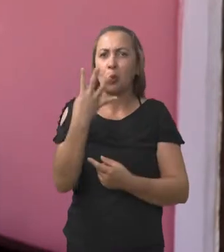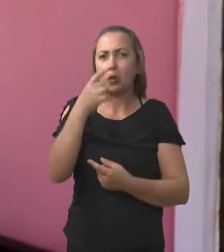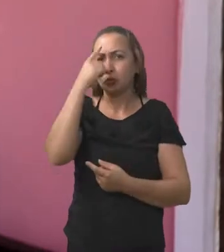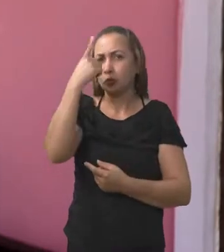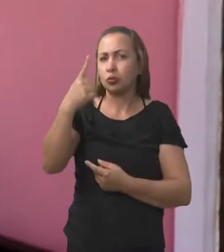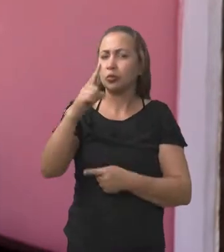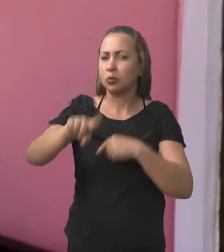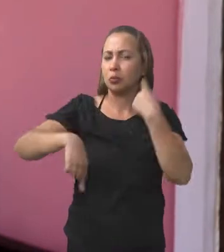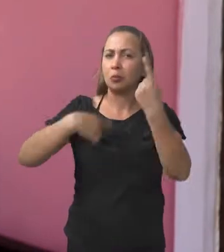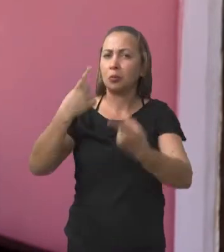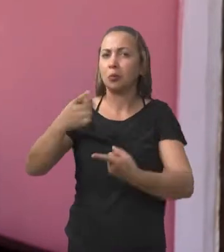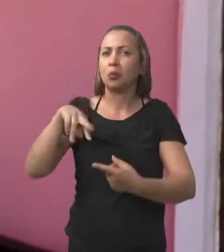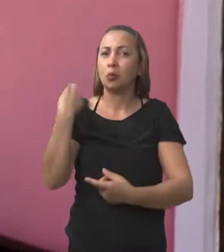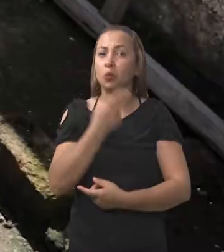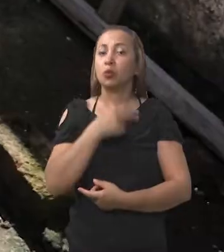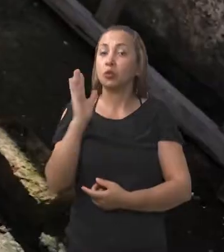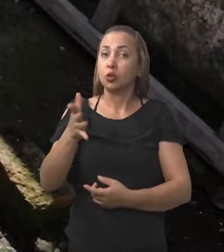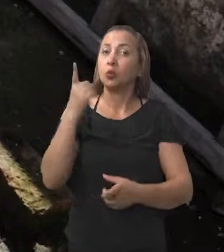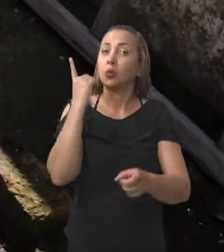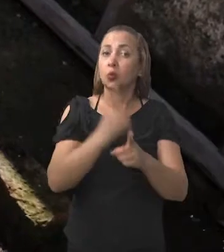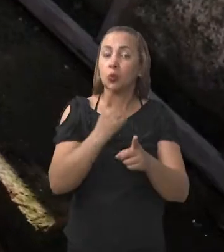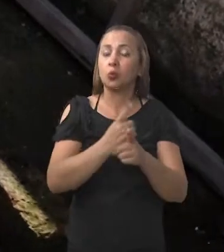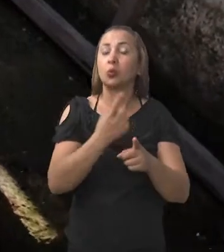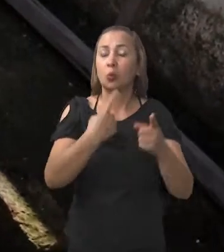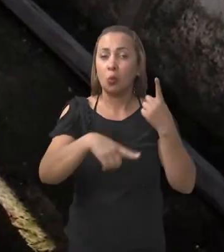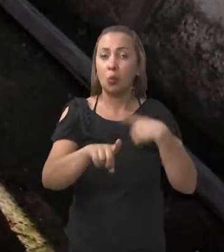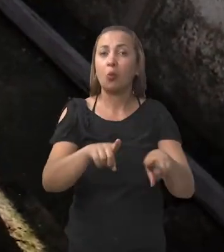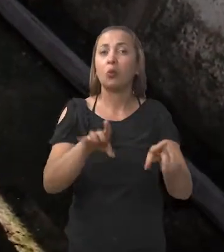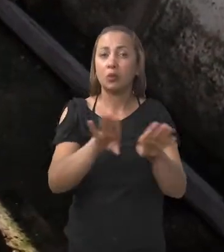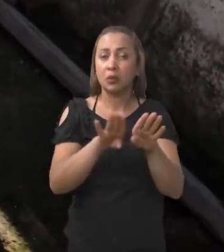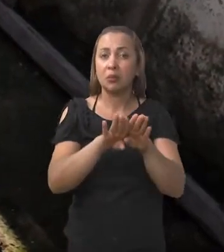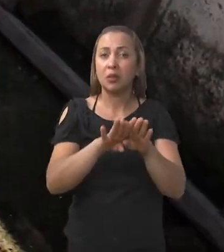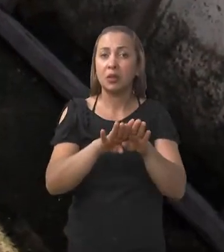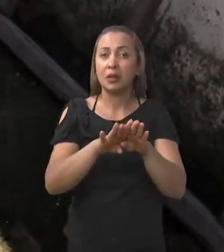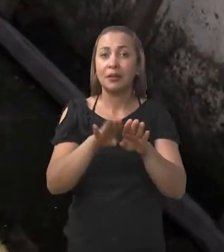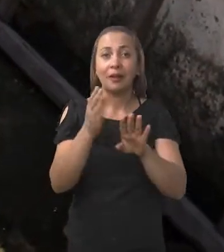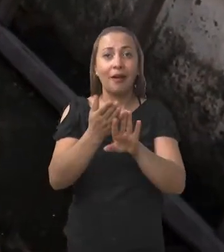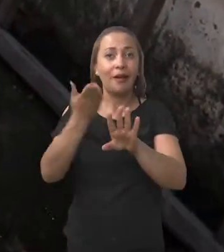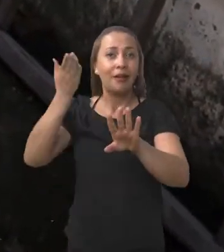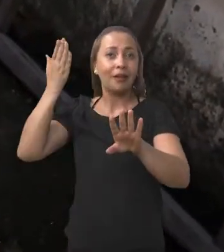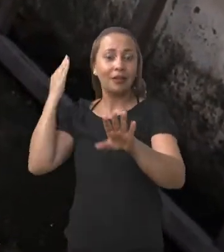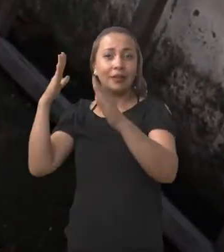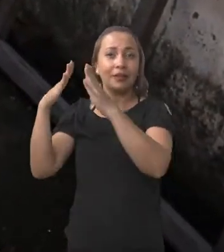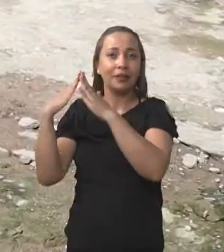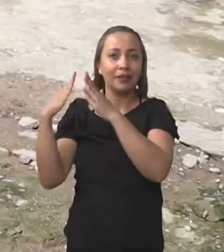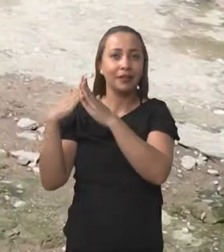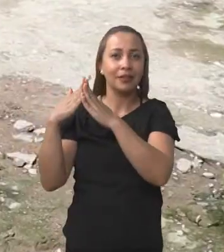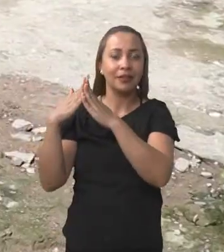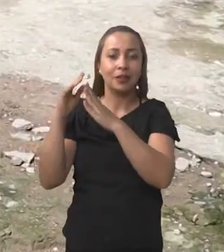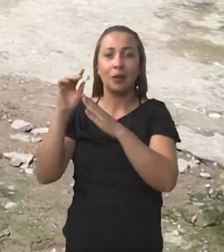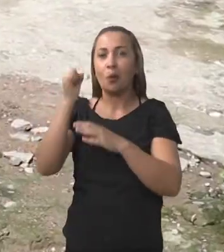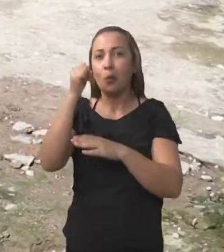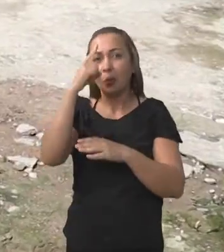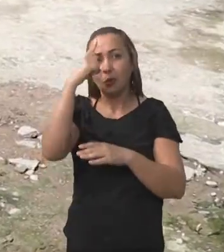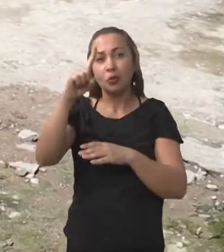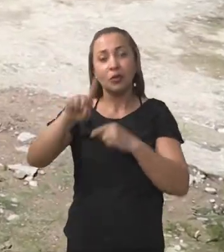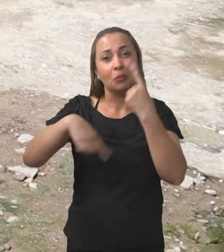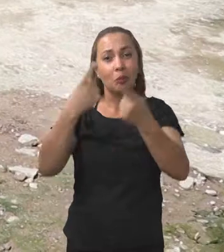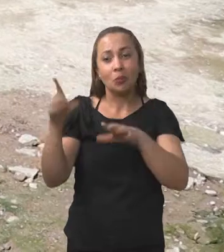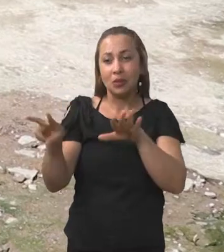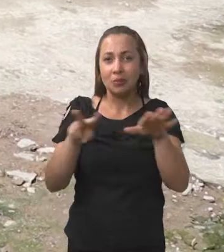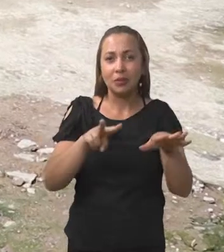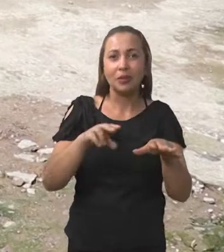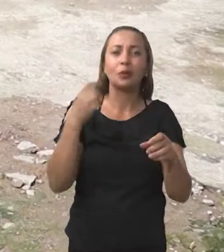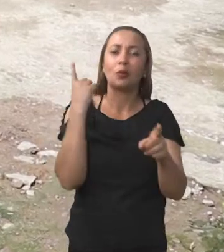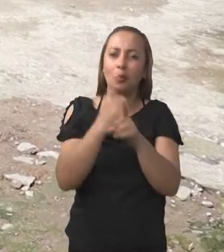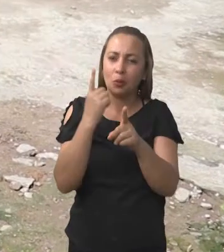dias depois, nós já achamos outro lá no fundo. 8 dias depois, nós achamos mais